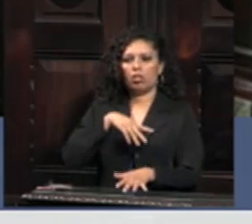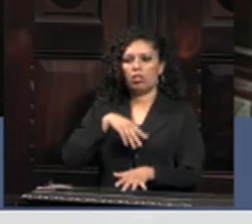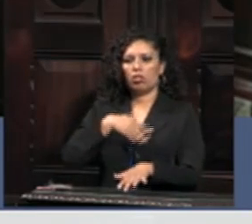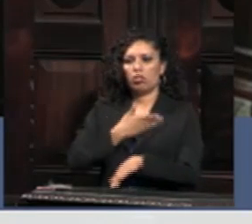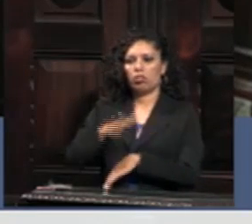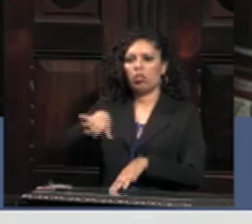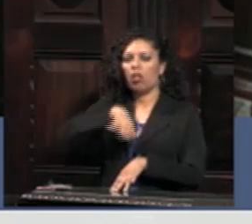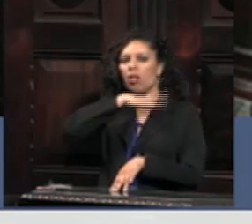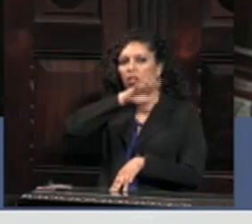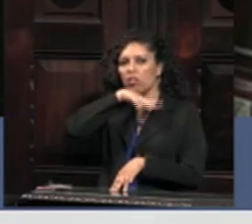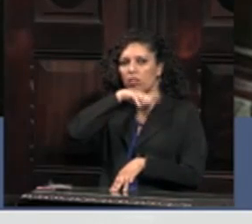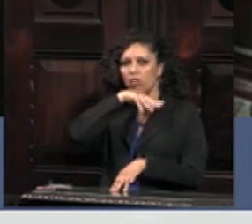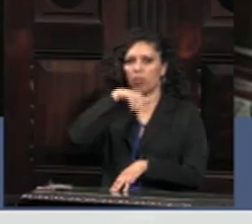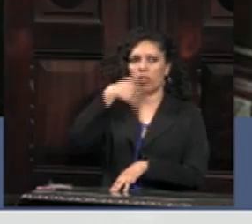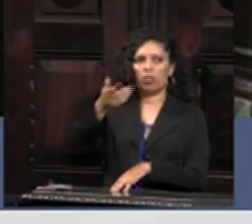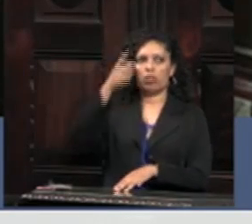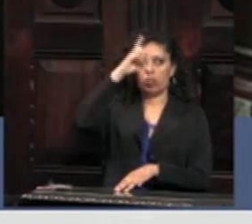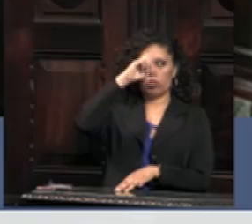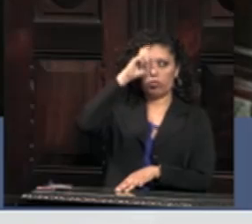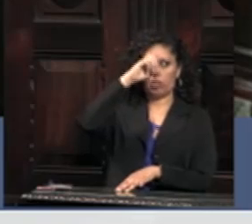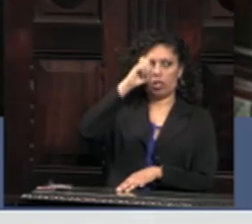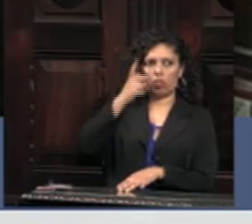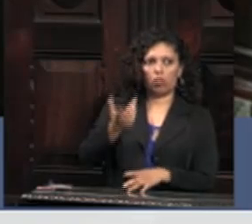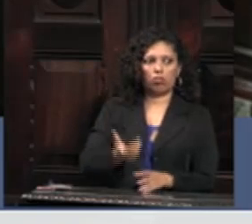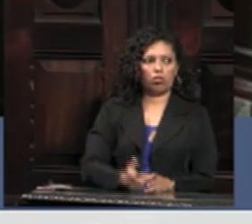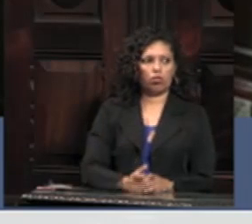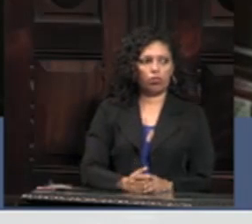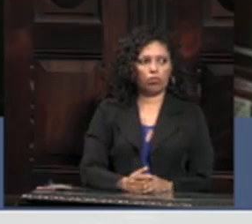nos hospitais públicos do Estado do Rio de Janeiro.